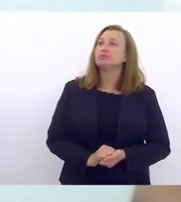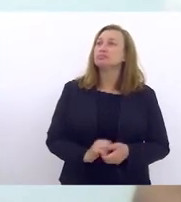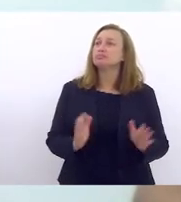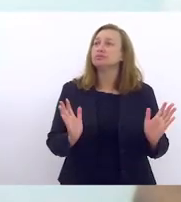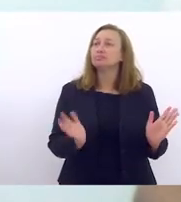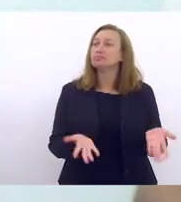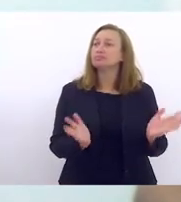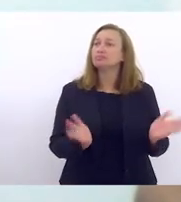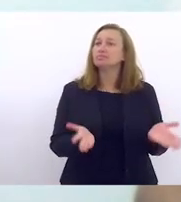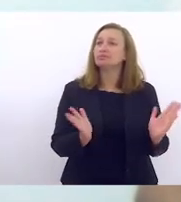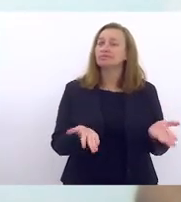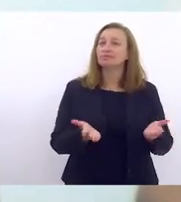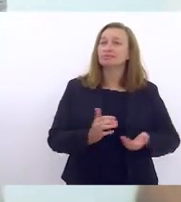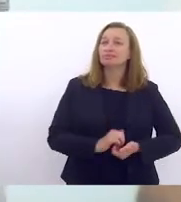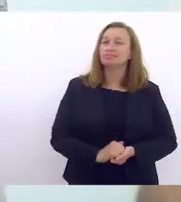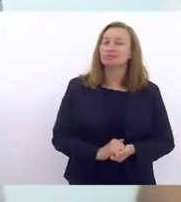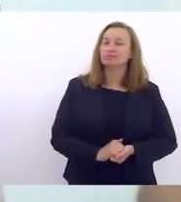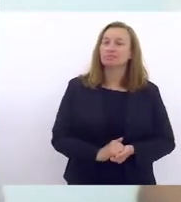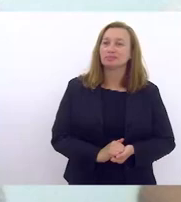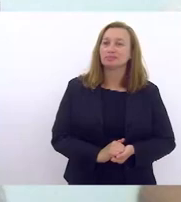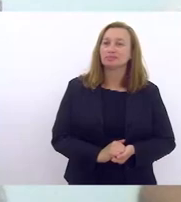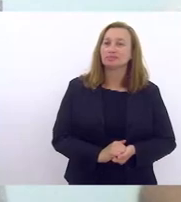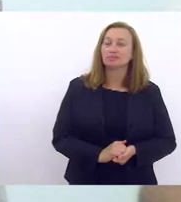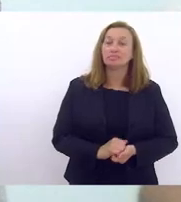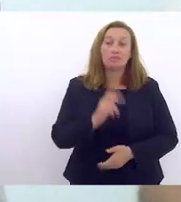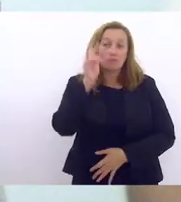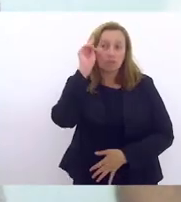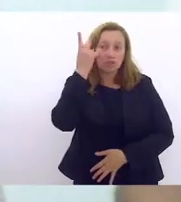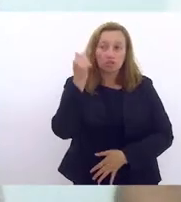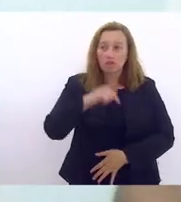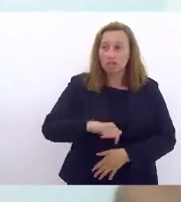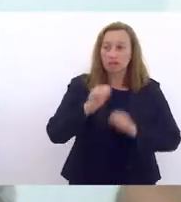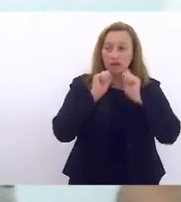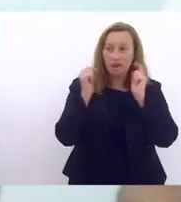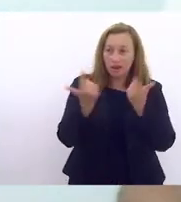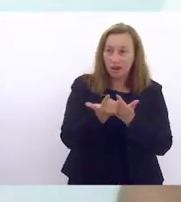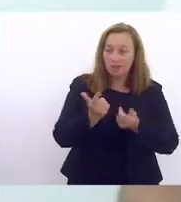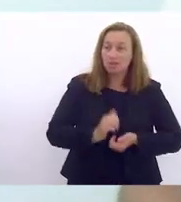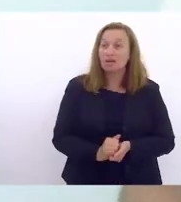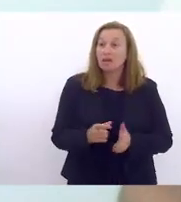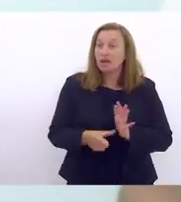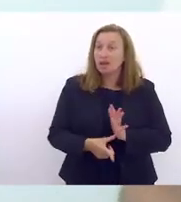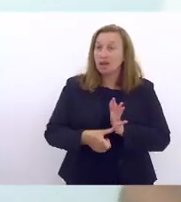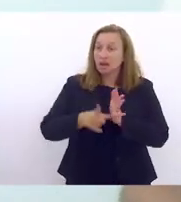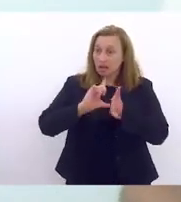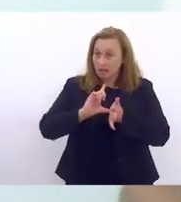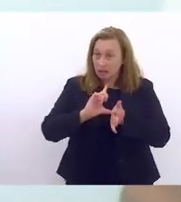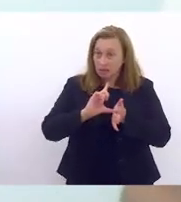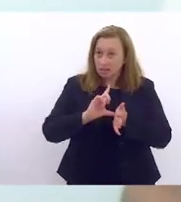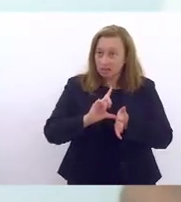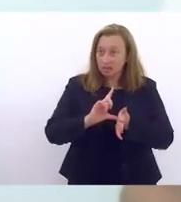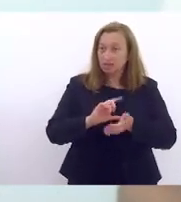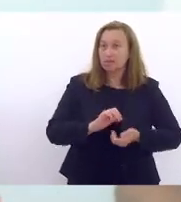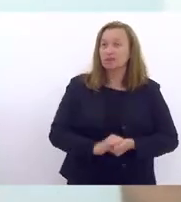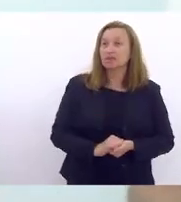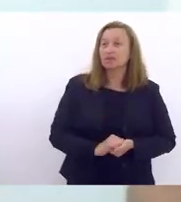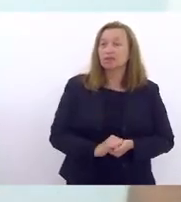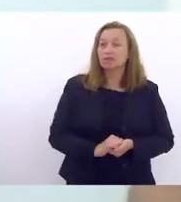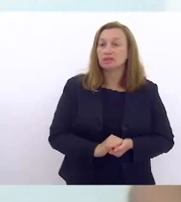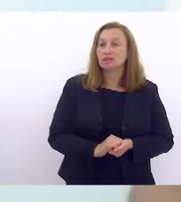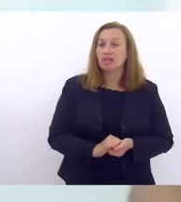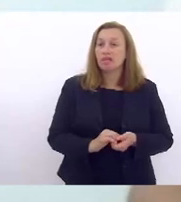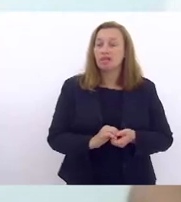Agora, vocês sabem que mudou uma história aqui na Alerj. Antes, a gente fazia as emendas parlamentares, nenhuma era